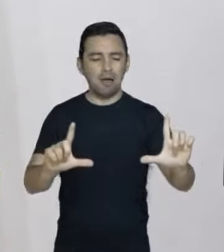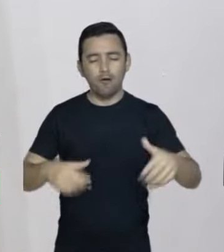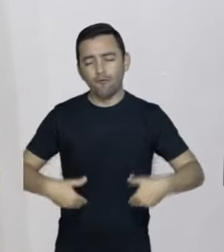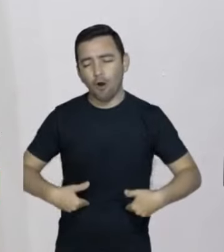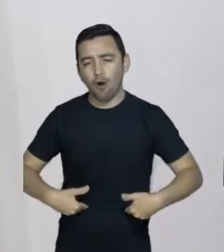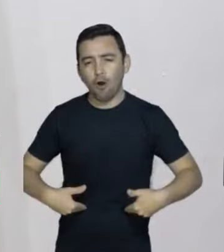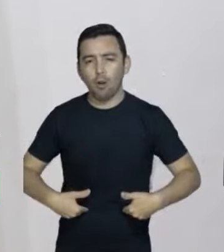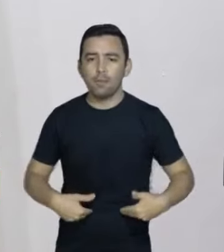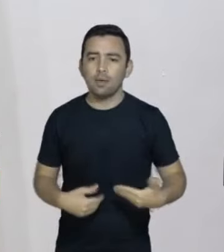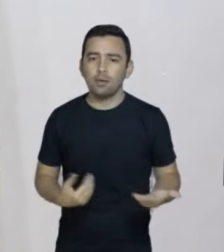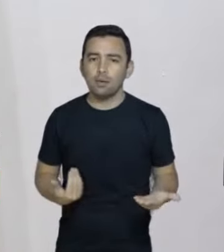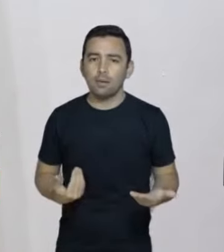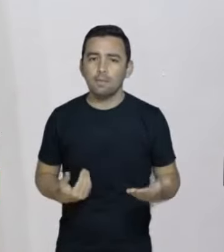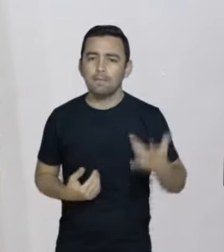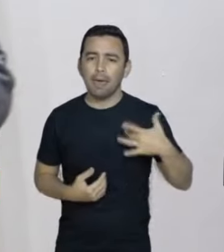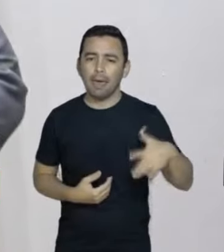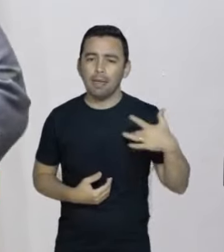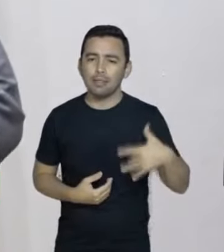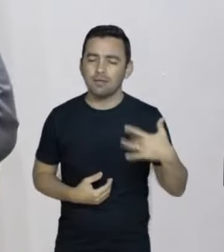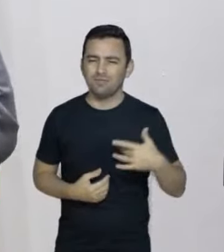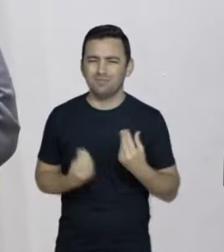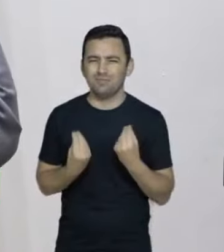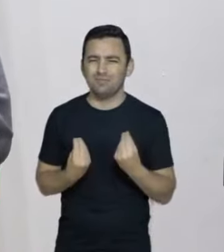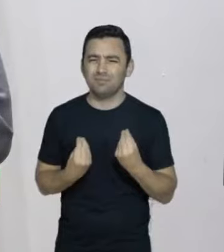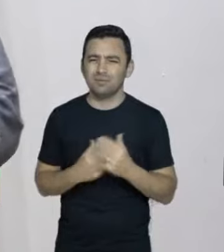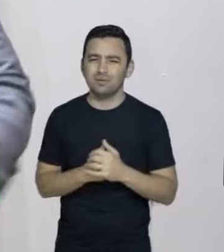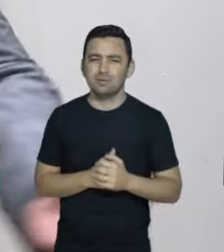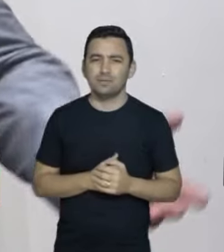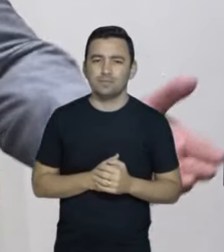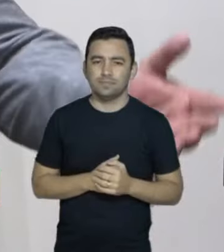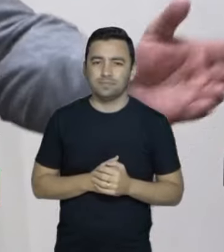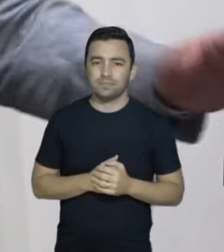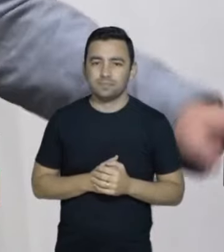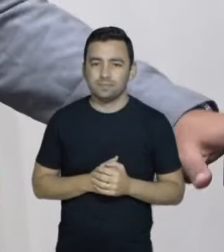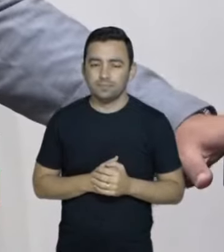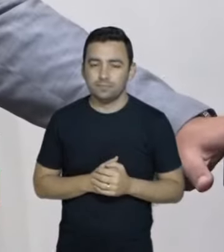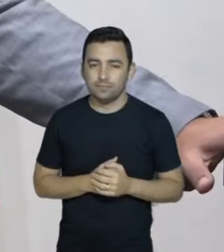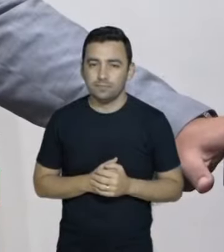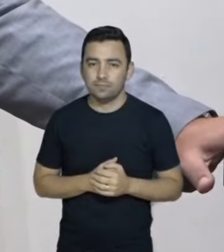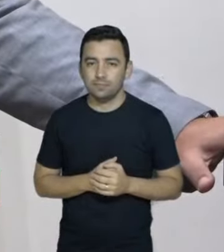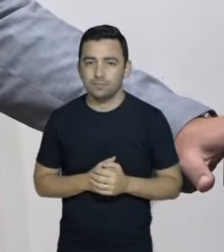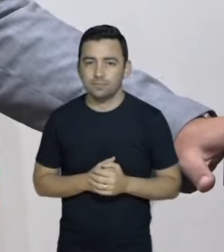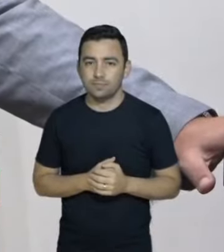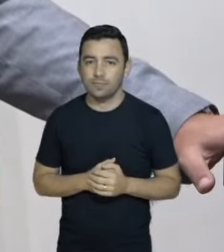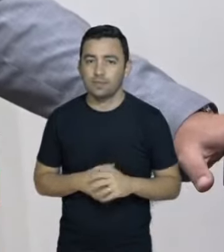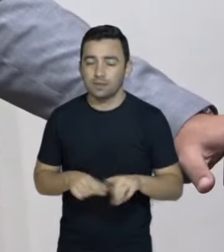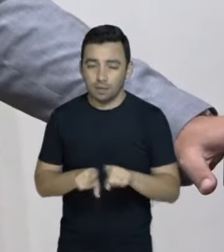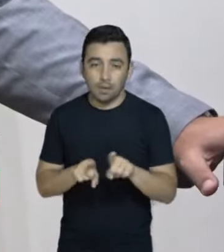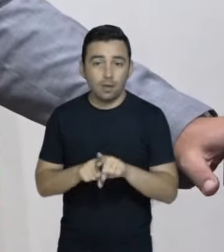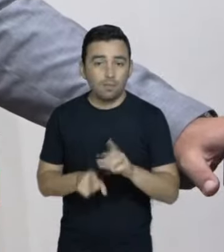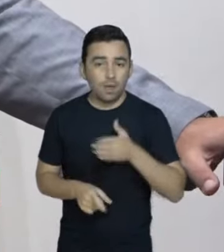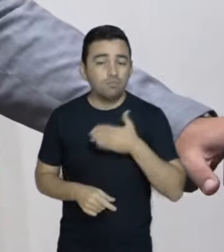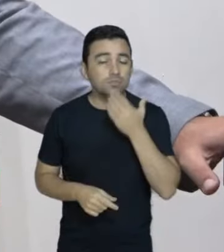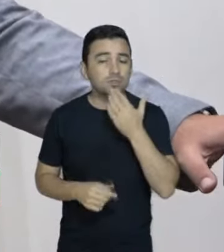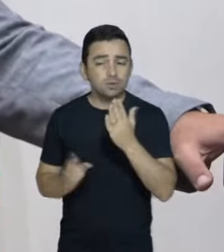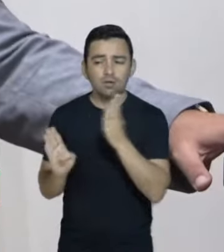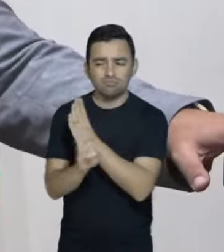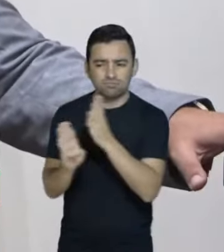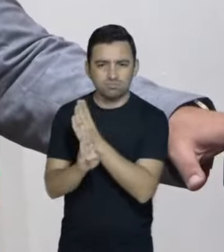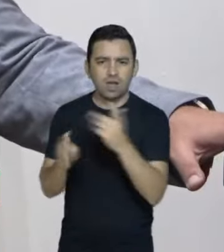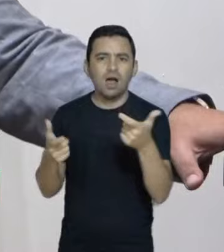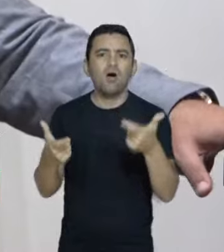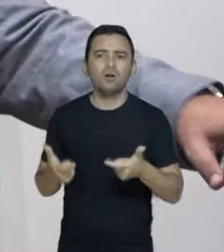o gatinho do Garfield, assim. Fome! além desse meu pedido para investigar de onde está vindo todo